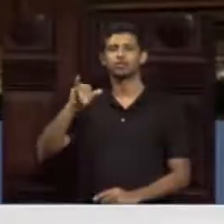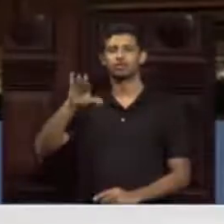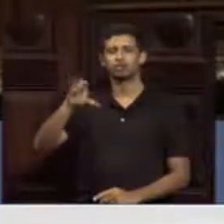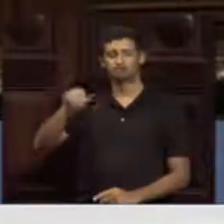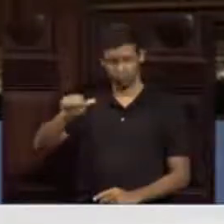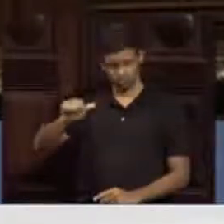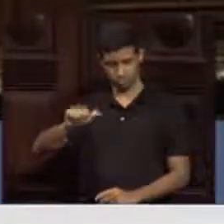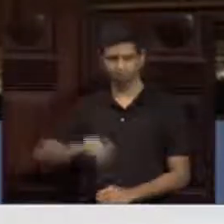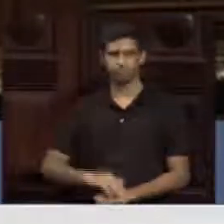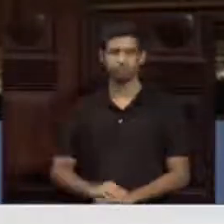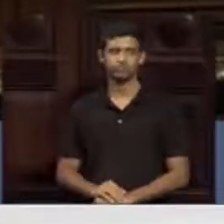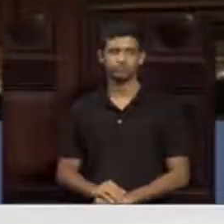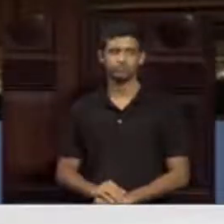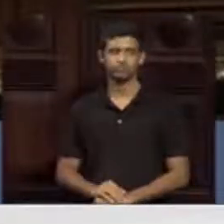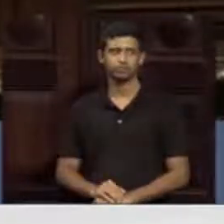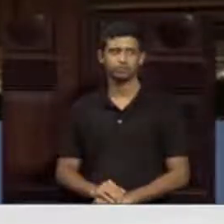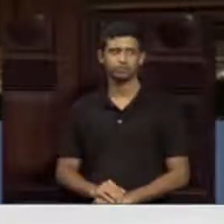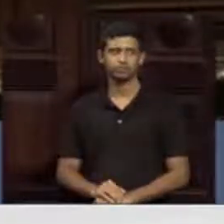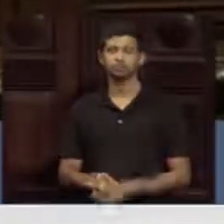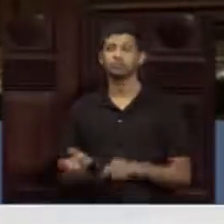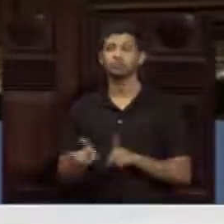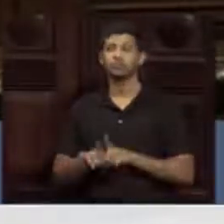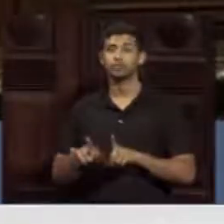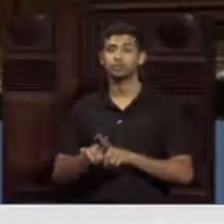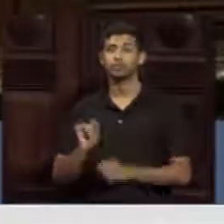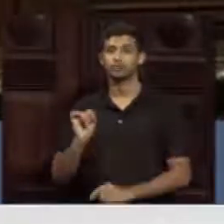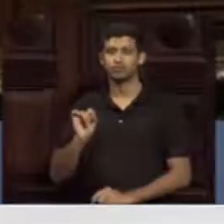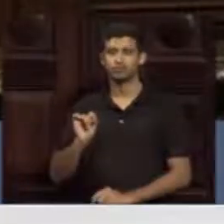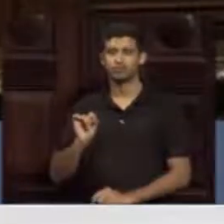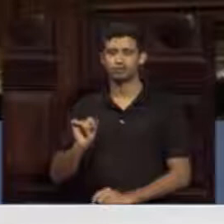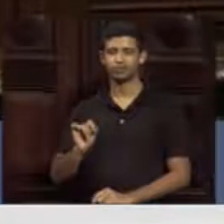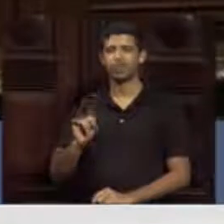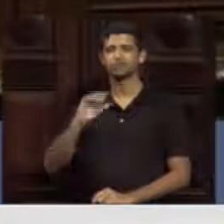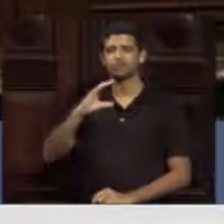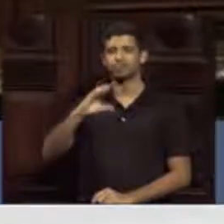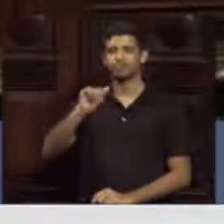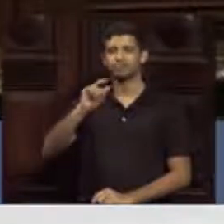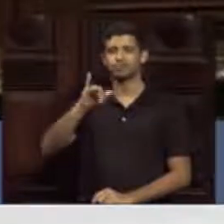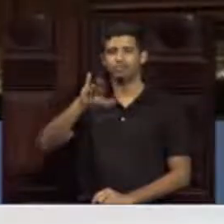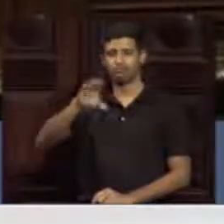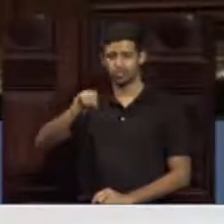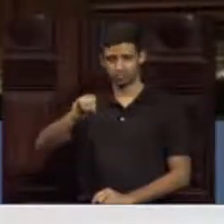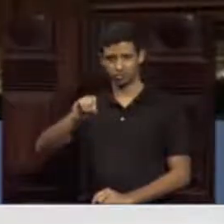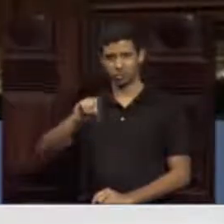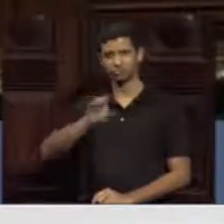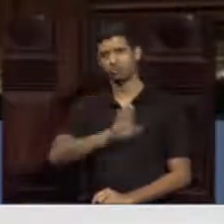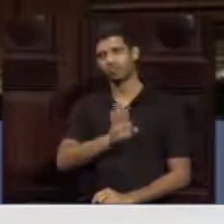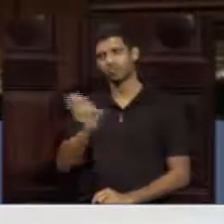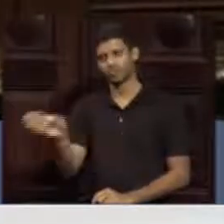Sans Pena Carioca e Carioca Botafogo.